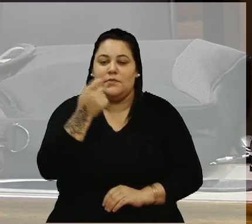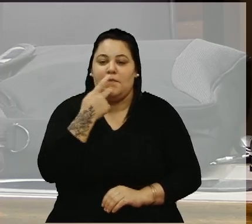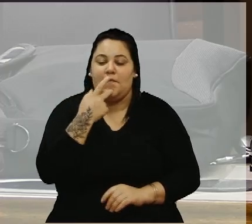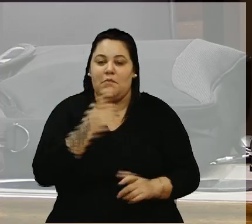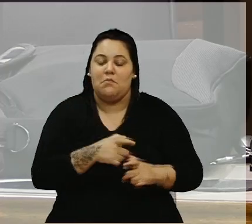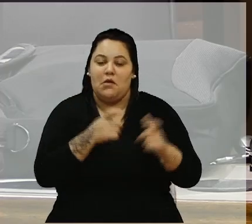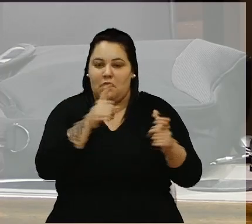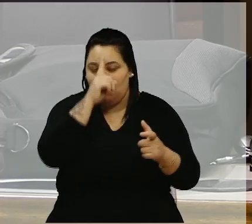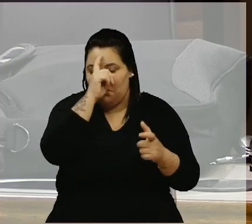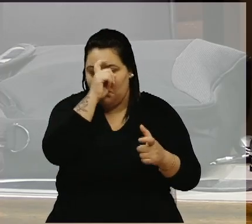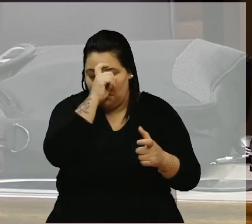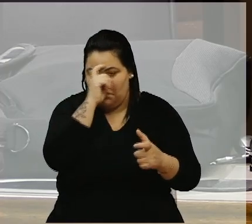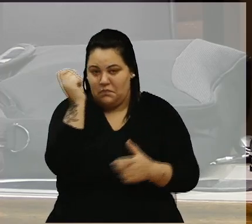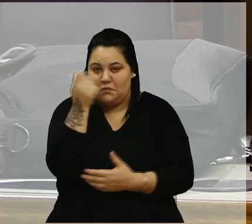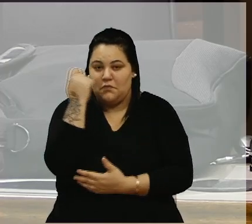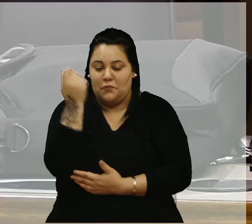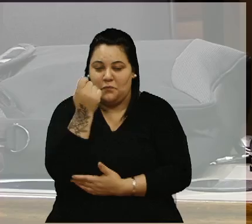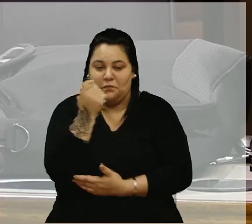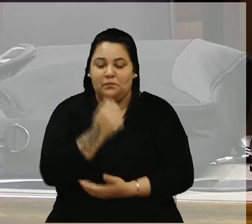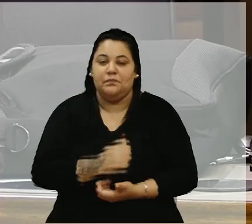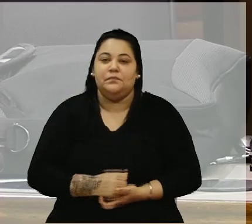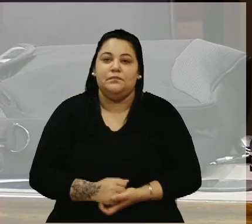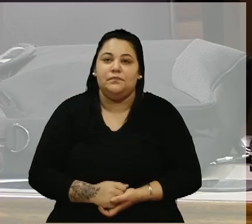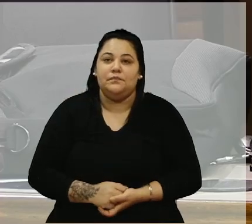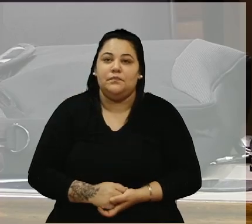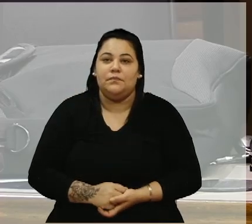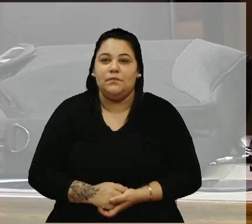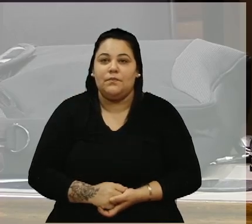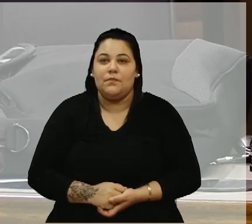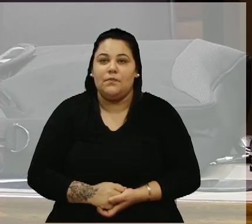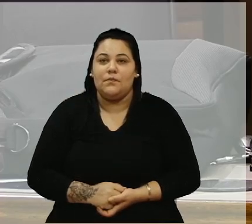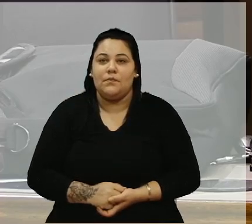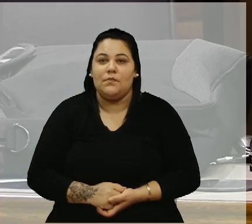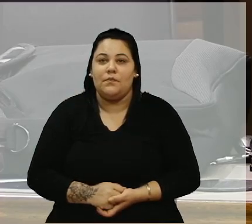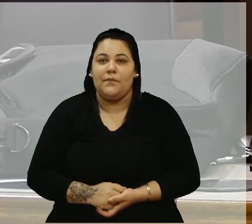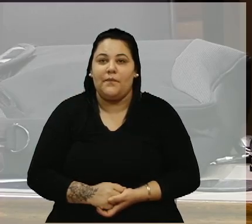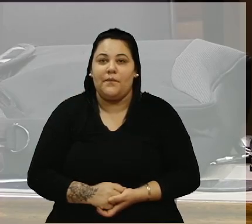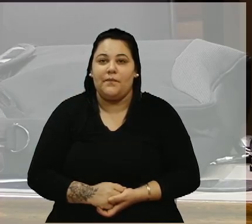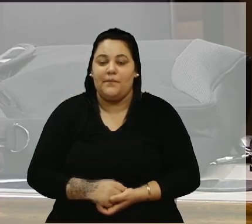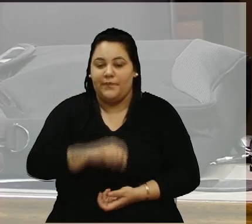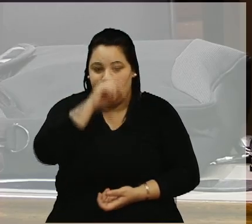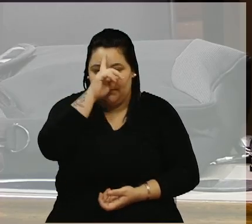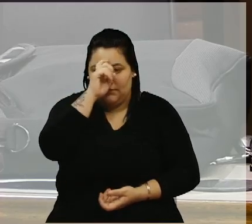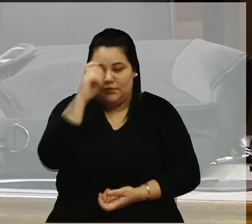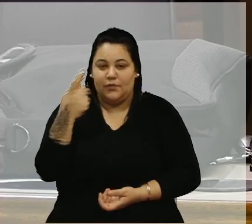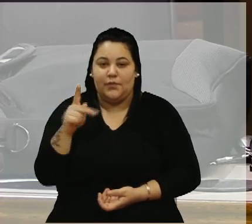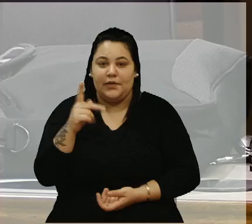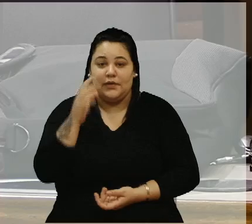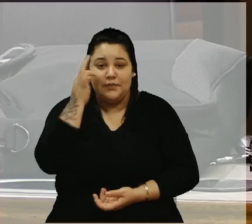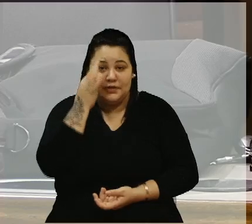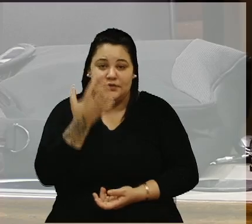Grande do Sul e filantrópicos, tá? O Hospital Pompeia estava presente.